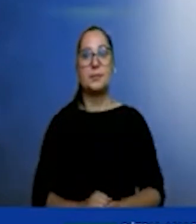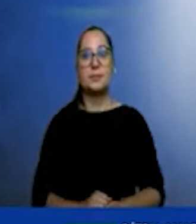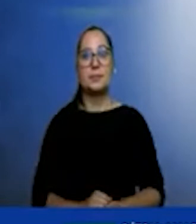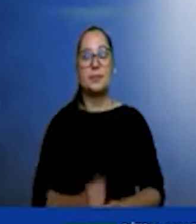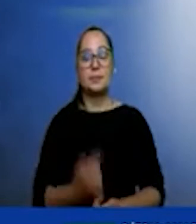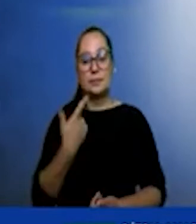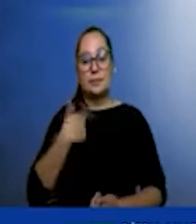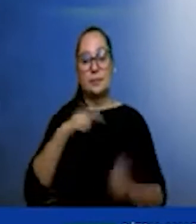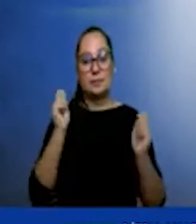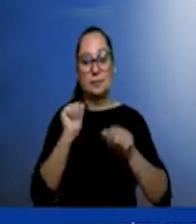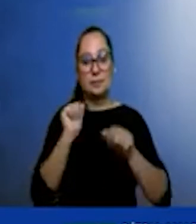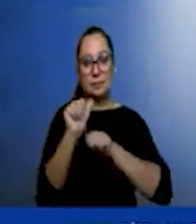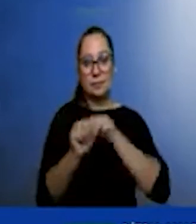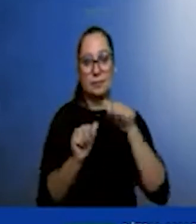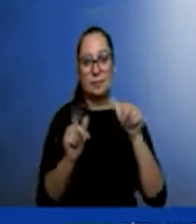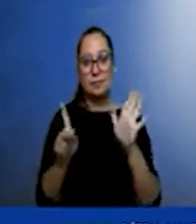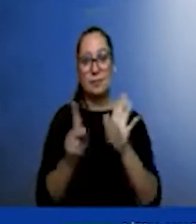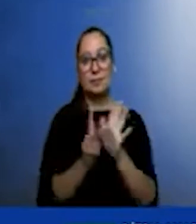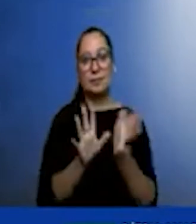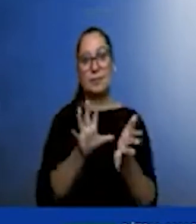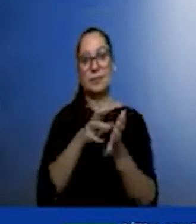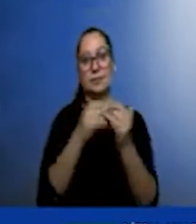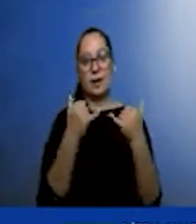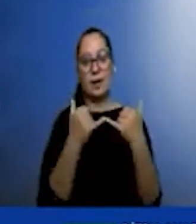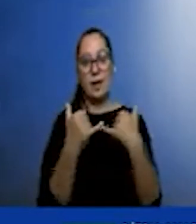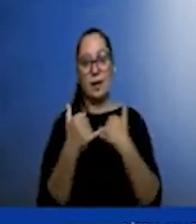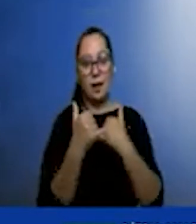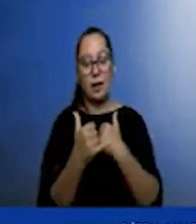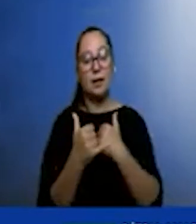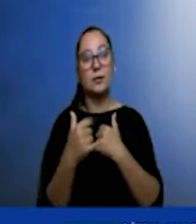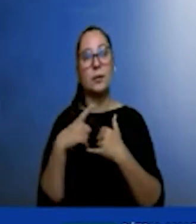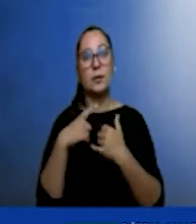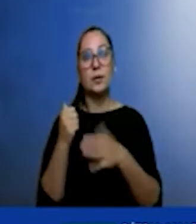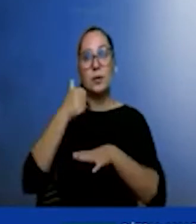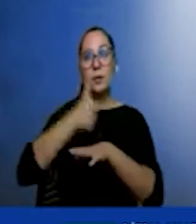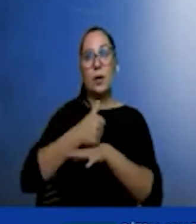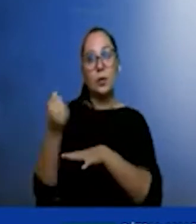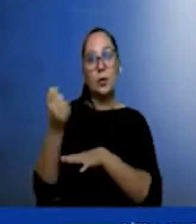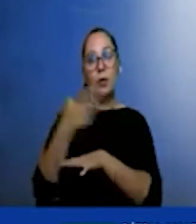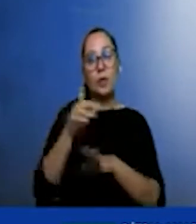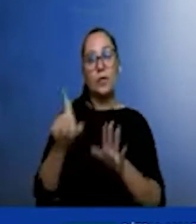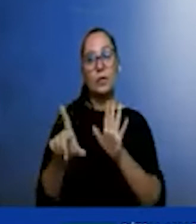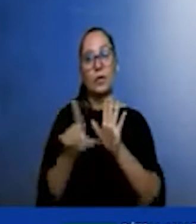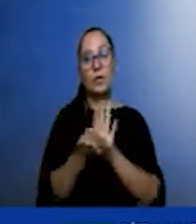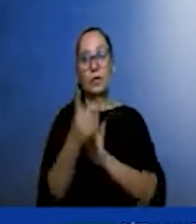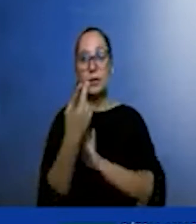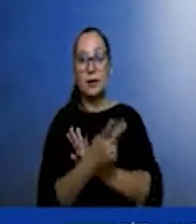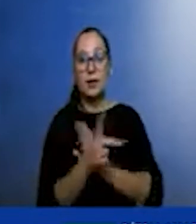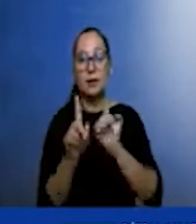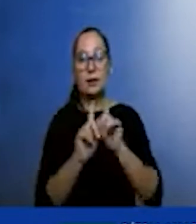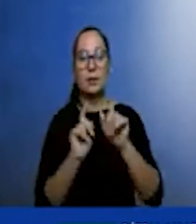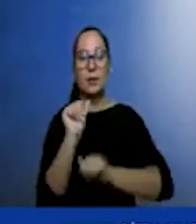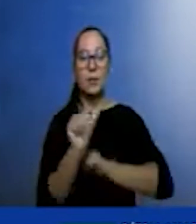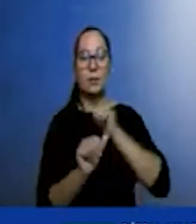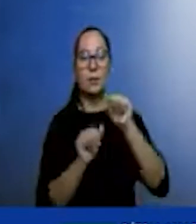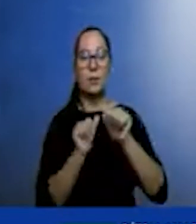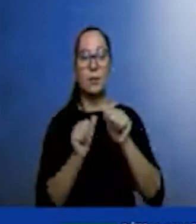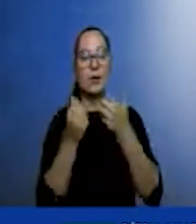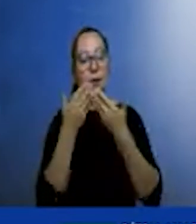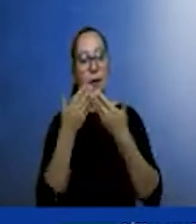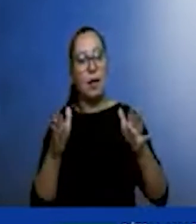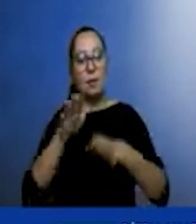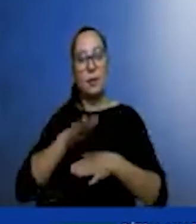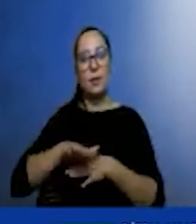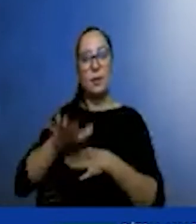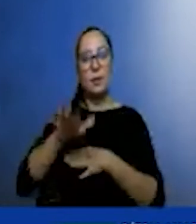do próprio setor elétrico, com a vinda de um novo marco legal para ele, que vai mudar muito e que vai abrir o mercado. E